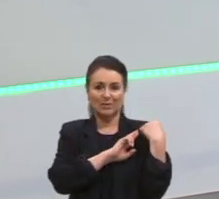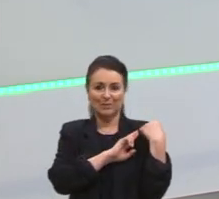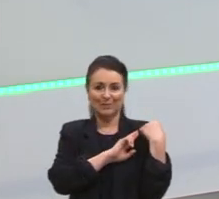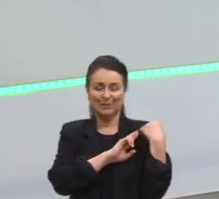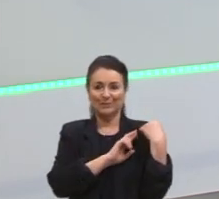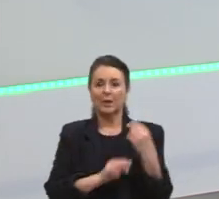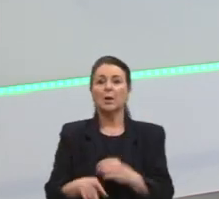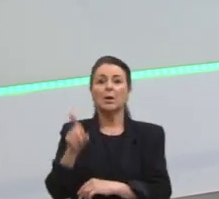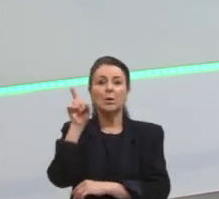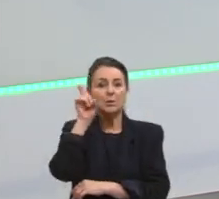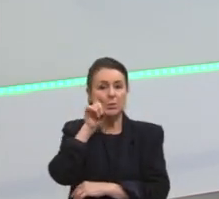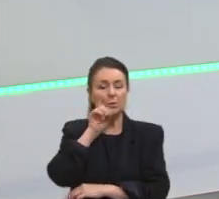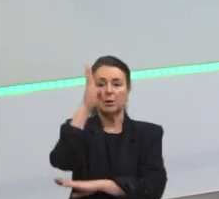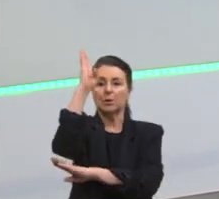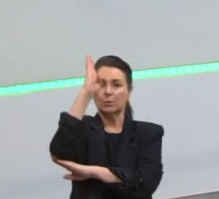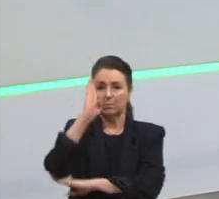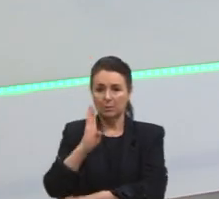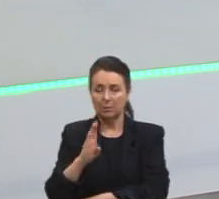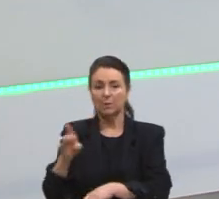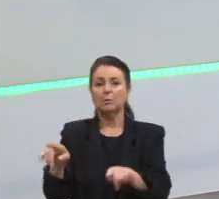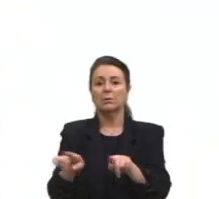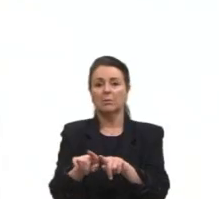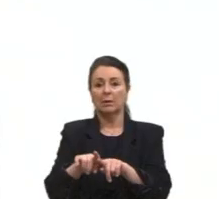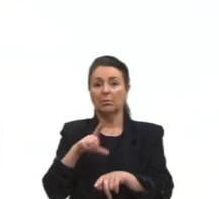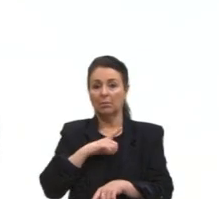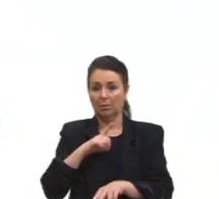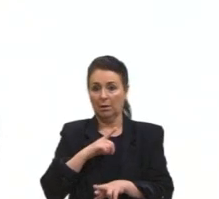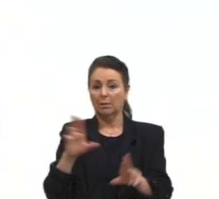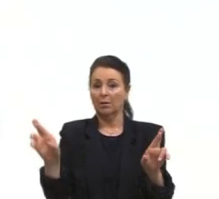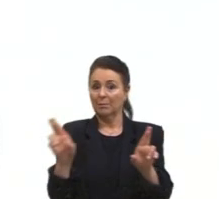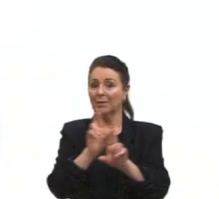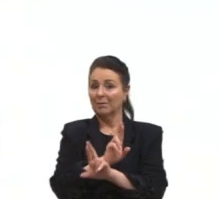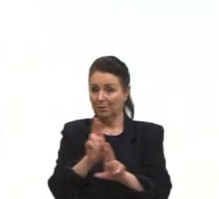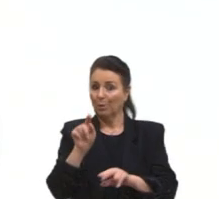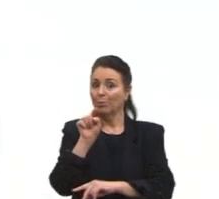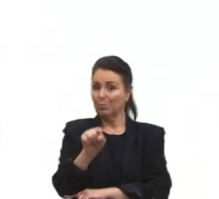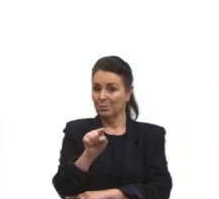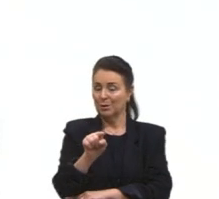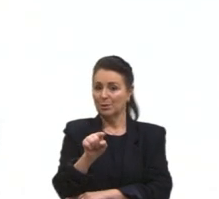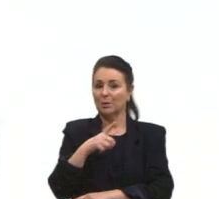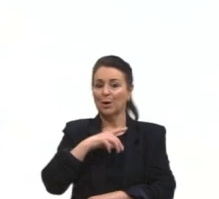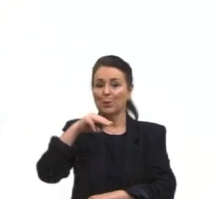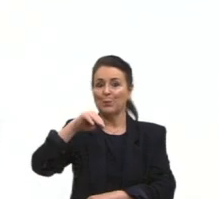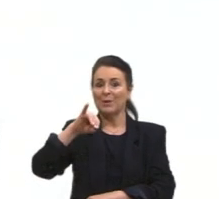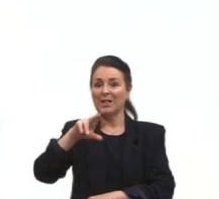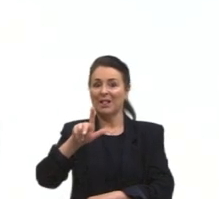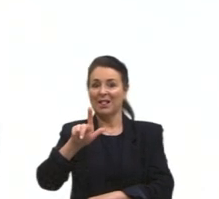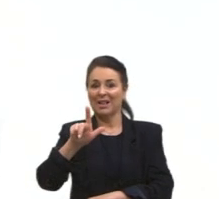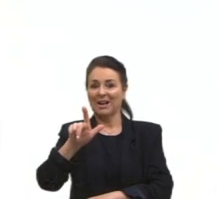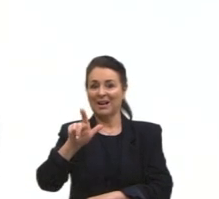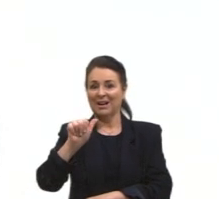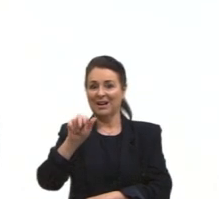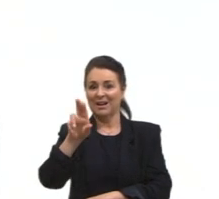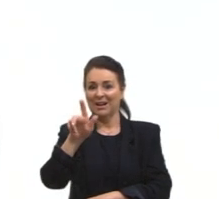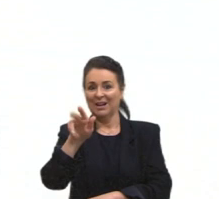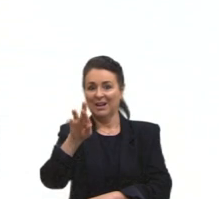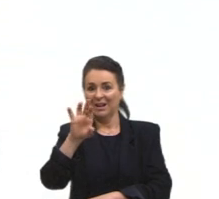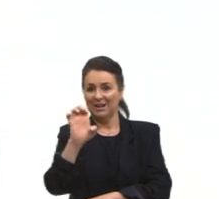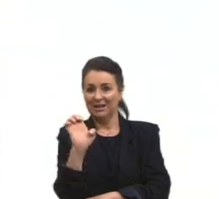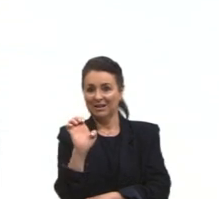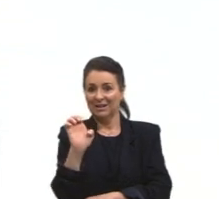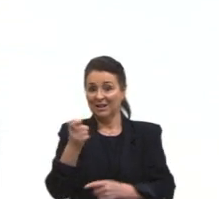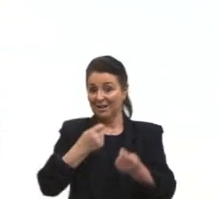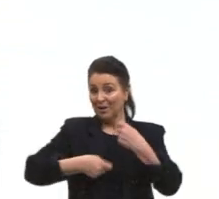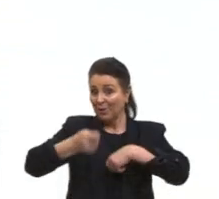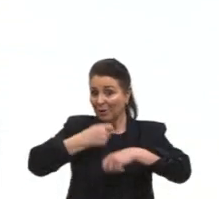Estados Unidos no Brasil também nós temos a questão relacionada a isso tá um milagre econômico ainda tava rolando essa ideia do milagre